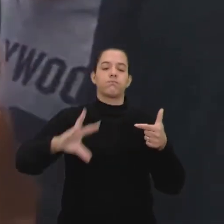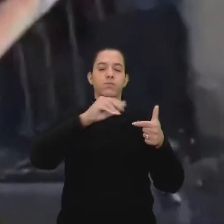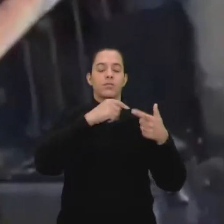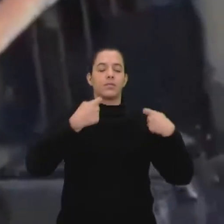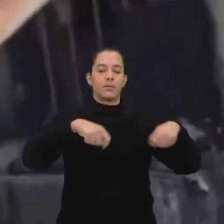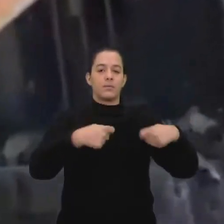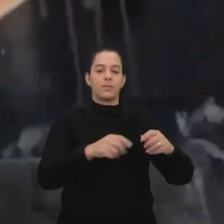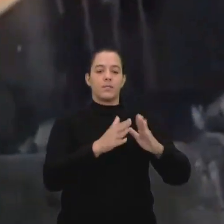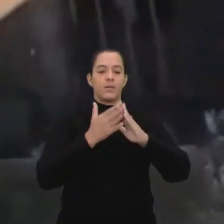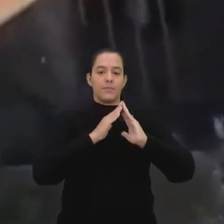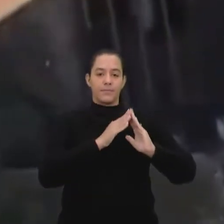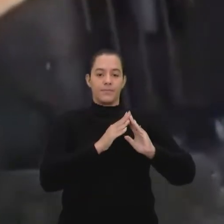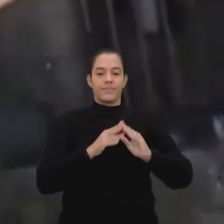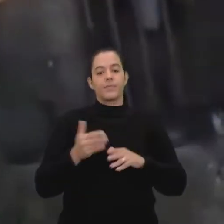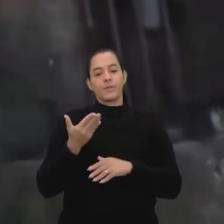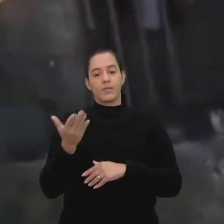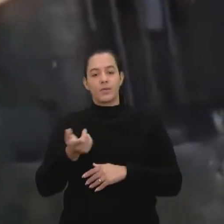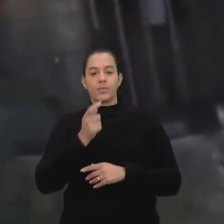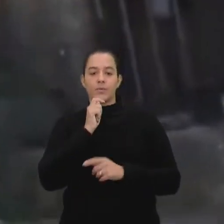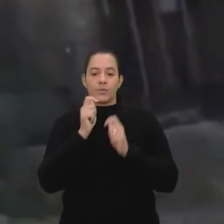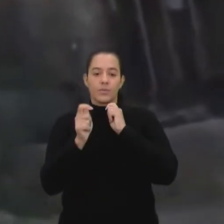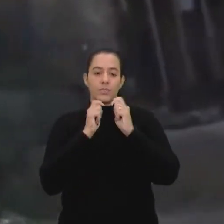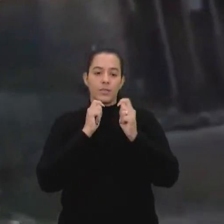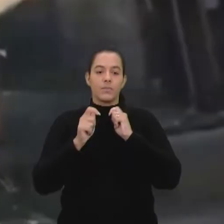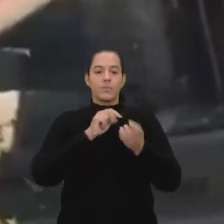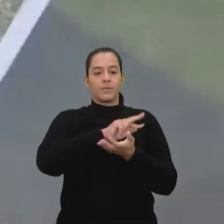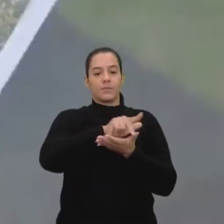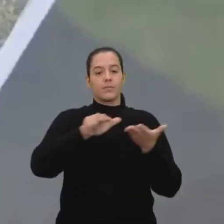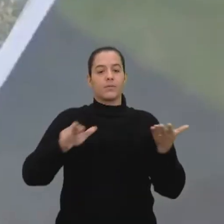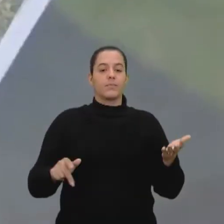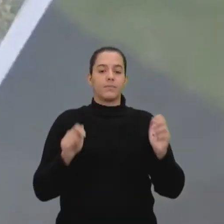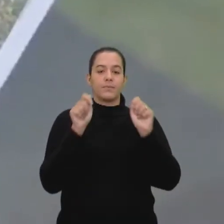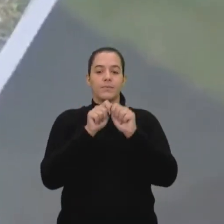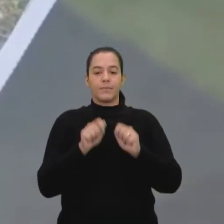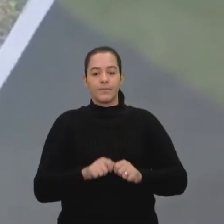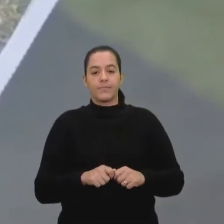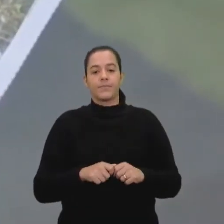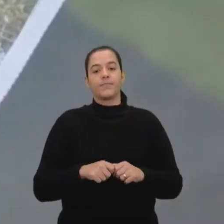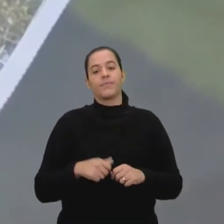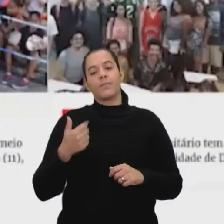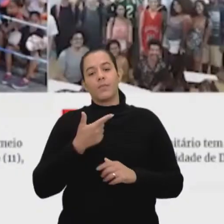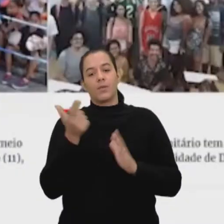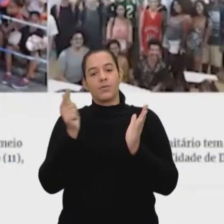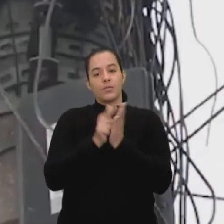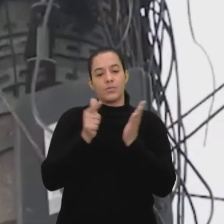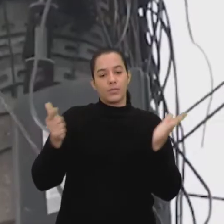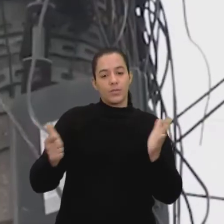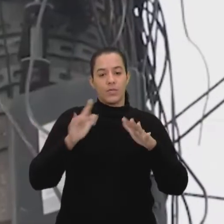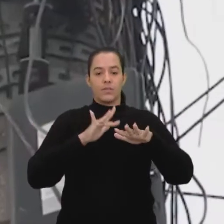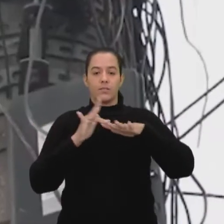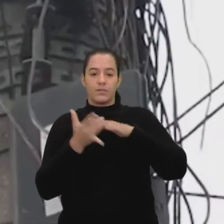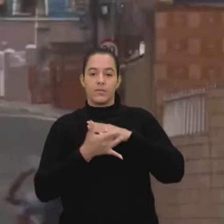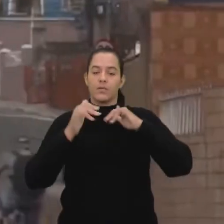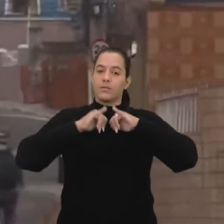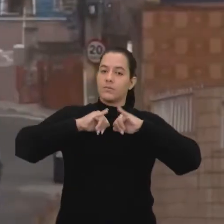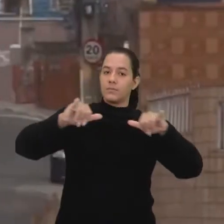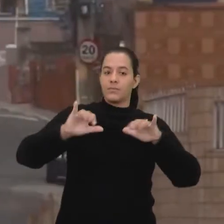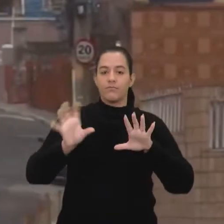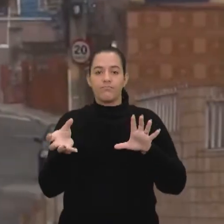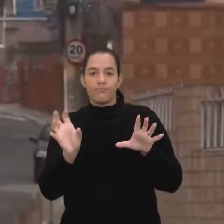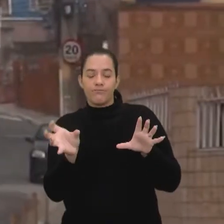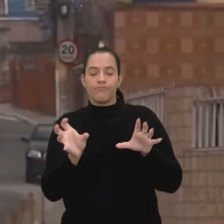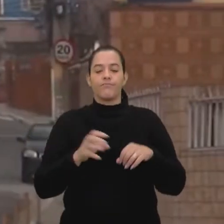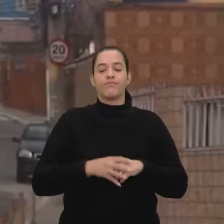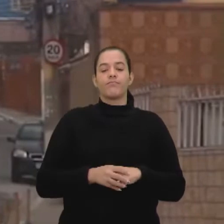periferia. O jornalismo comunitário pode ser feito de diversas maneiras, como, por exemplo, jornais, sites e rádio. Hoje em